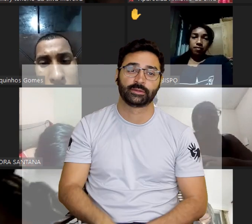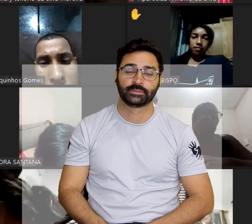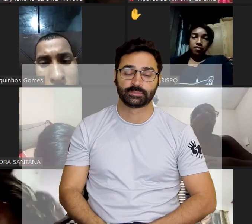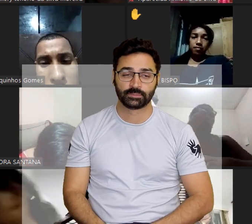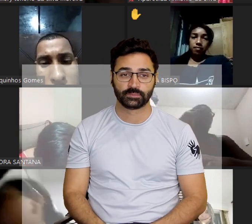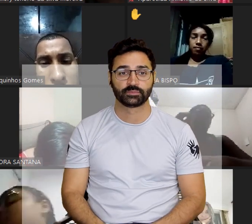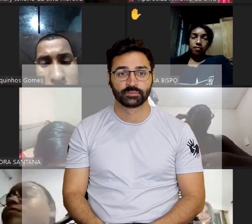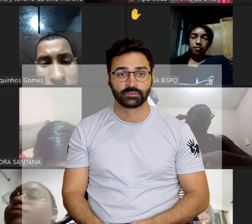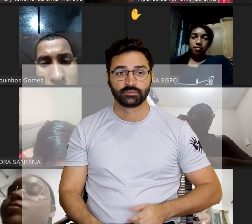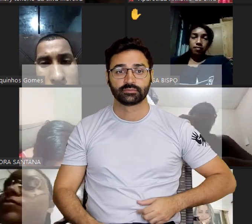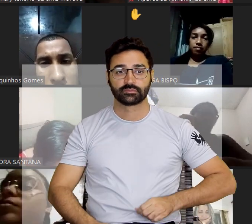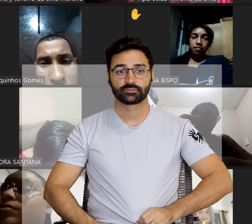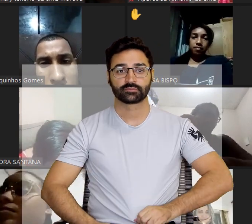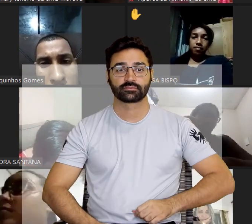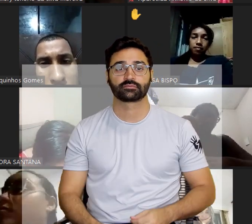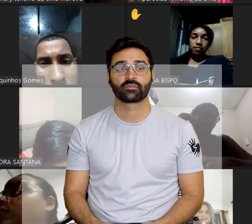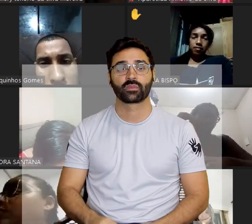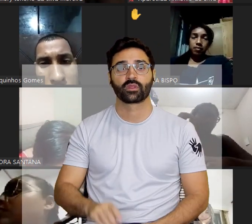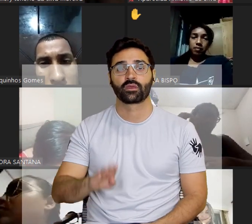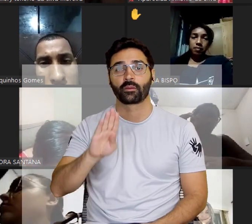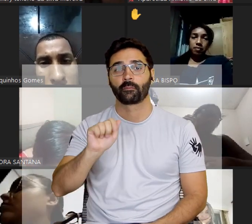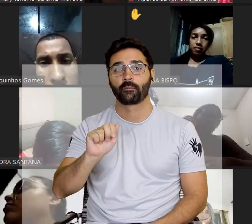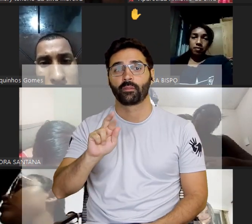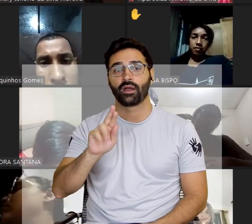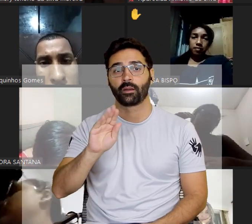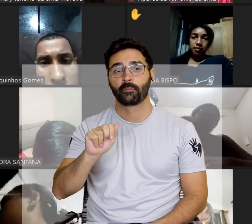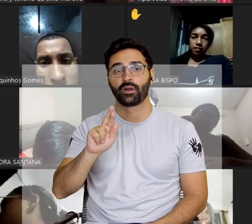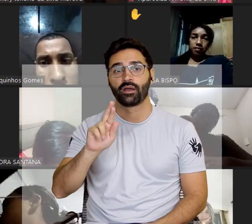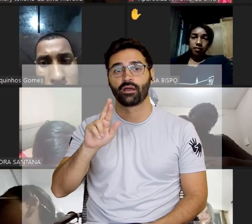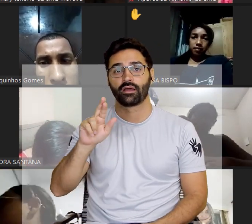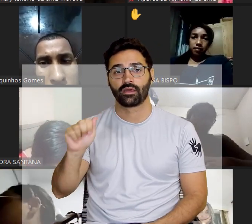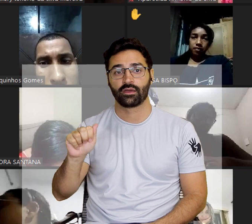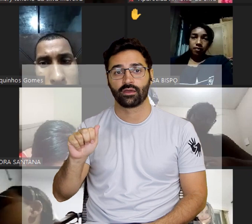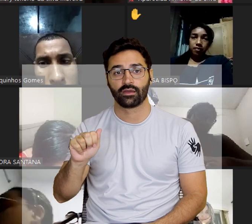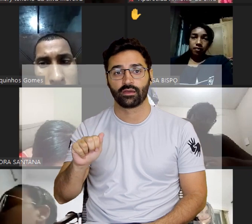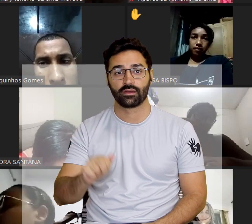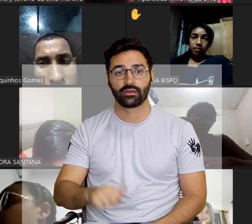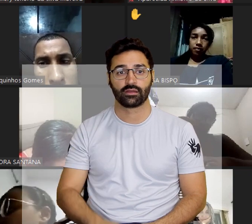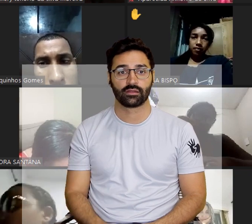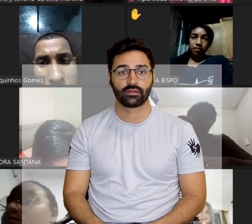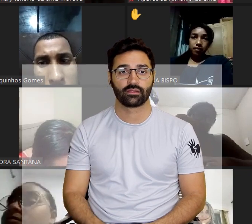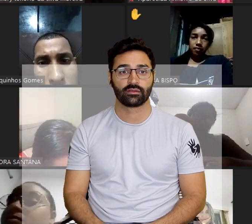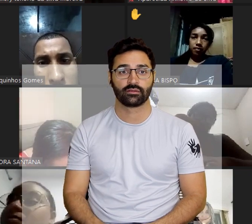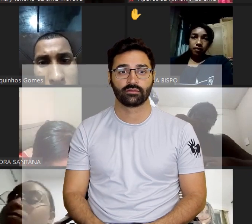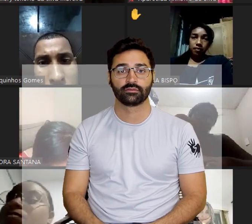Isso. Agora, Bárbara. Bárbara Tressa?